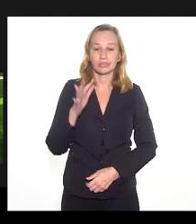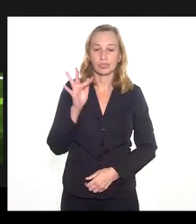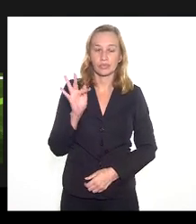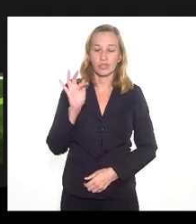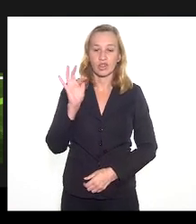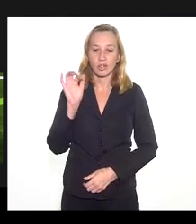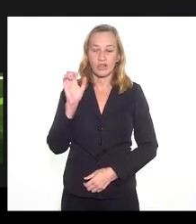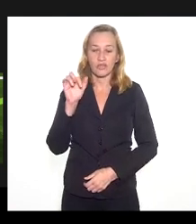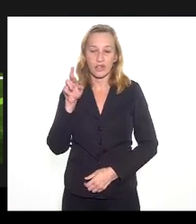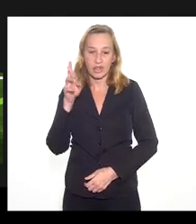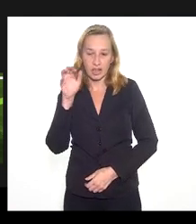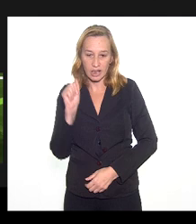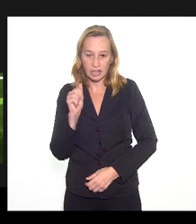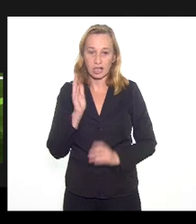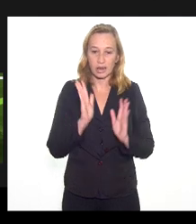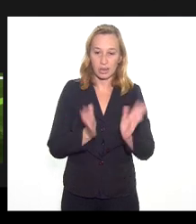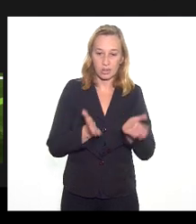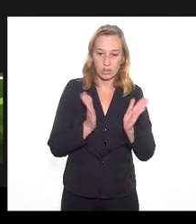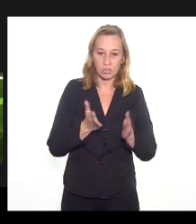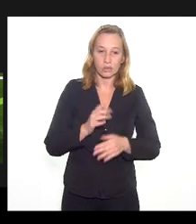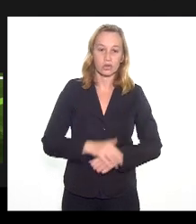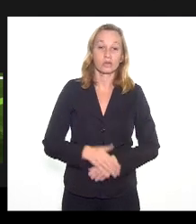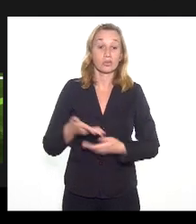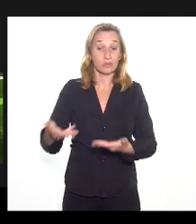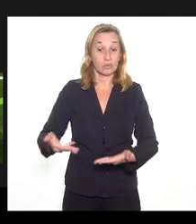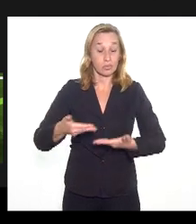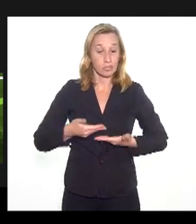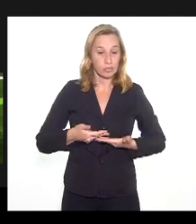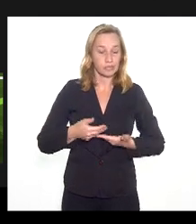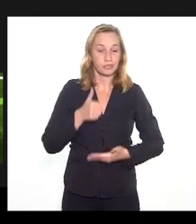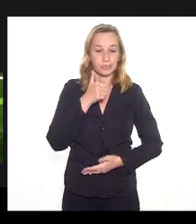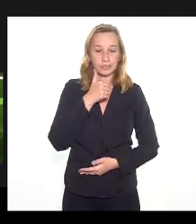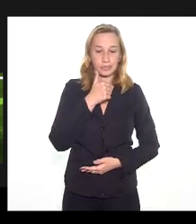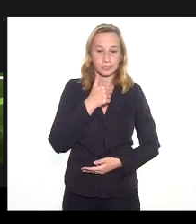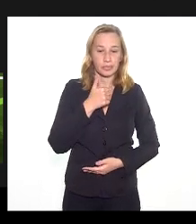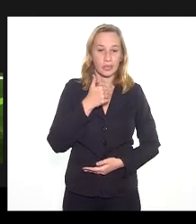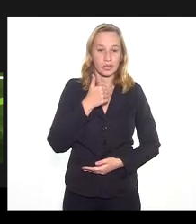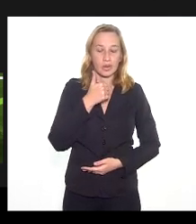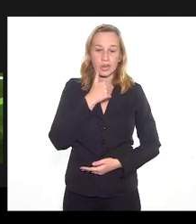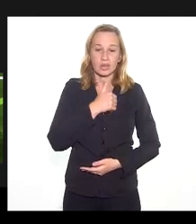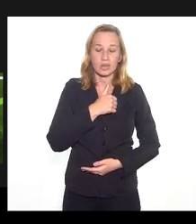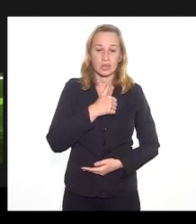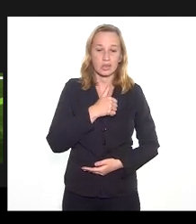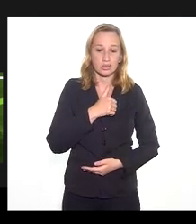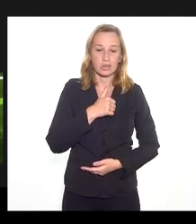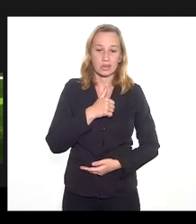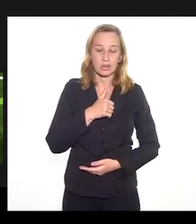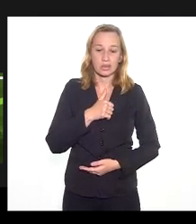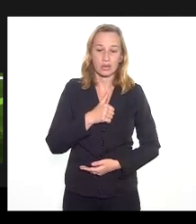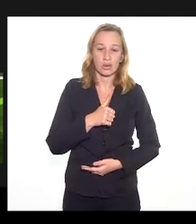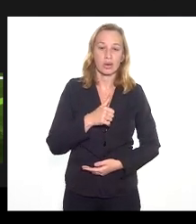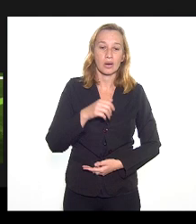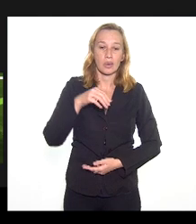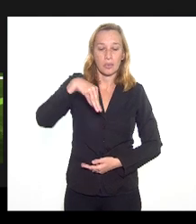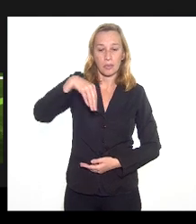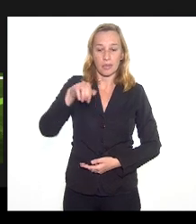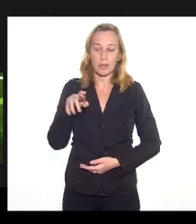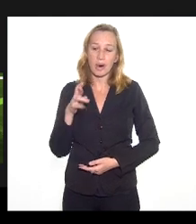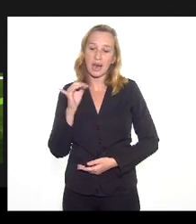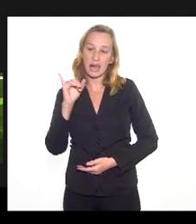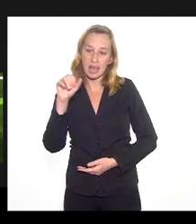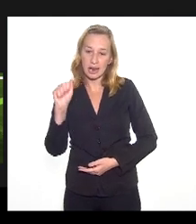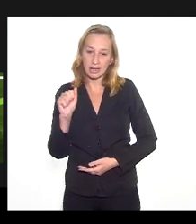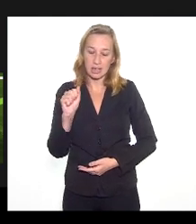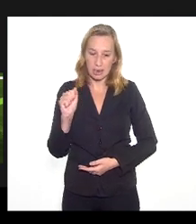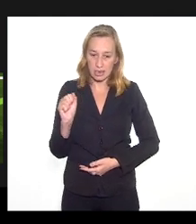Fernanda. Faço agora o convite à senhora Marilda de Souza Francisco, que é coordenadora